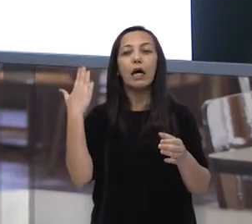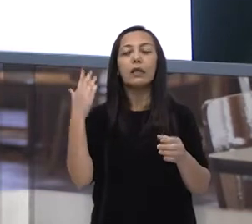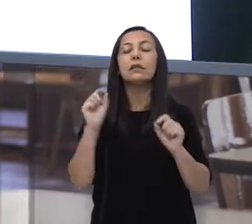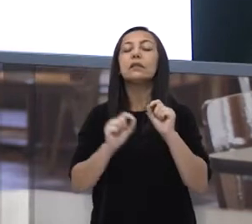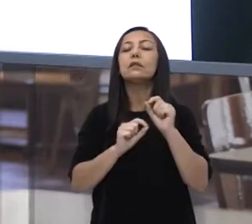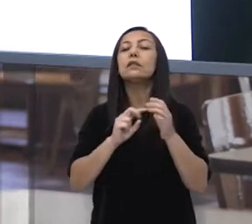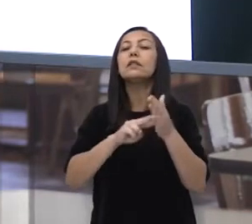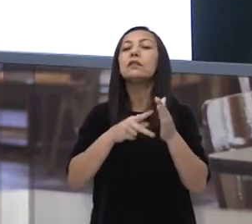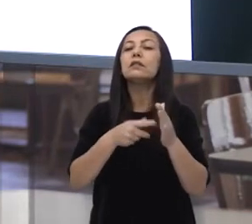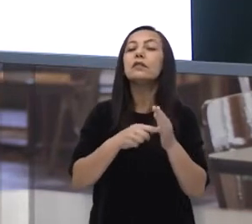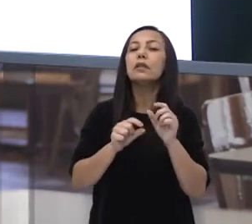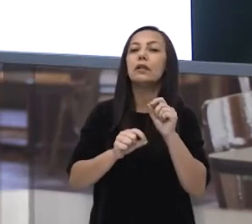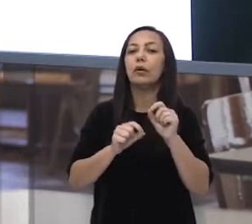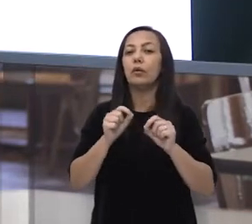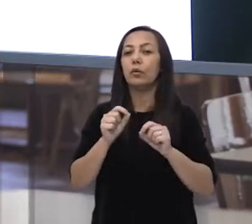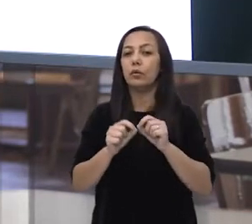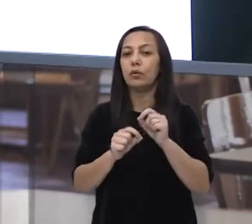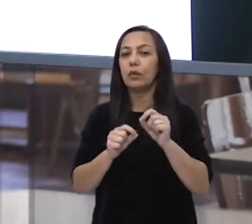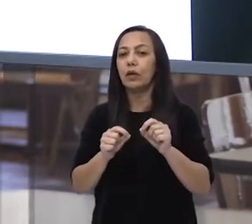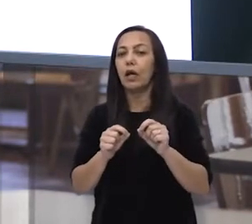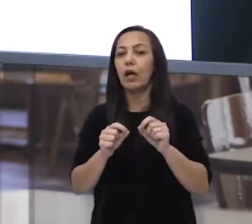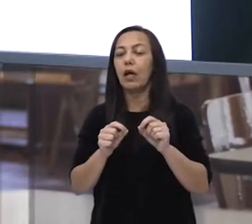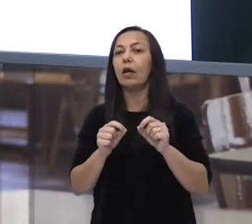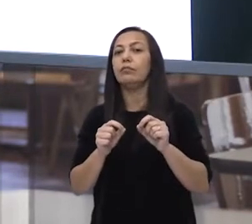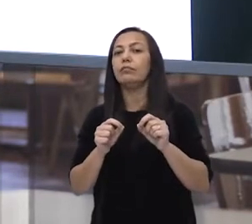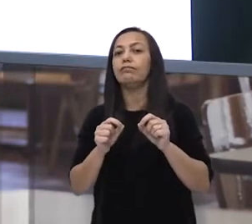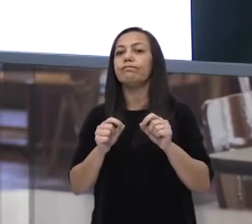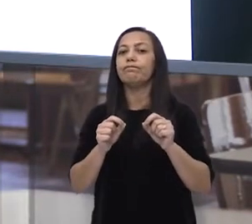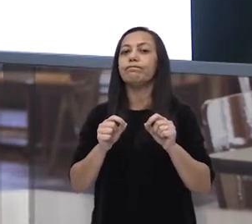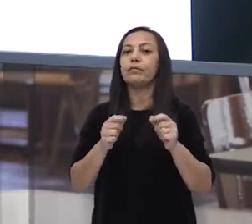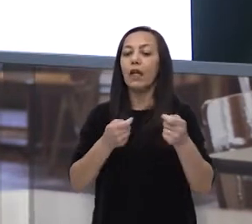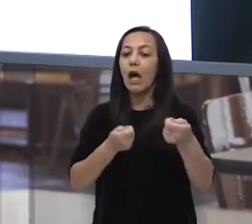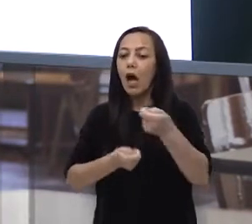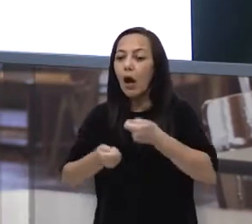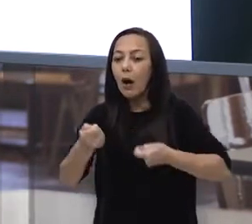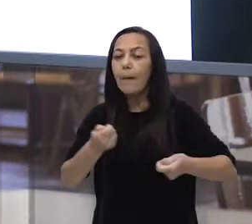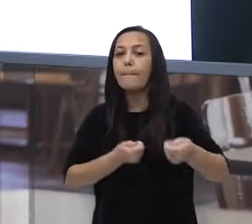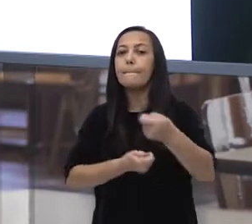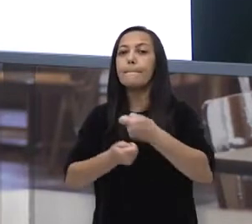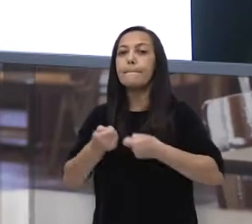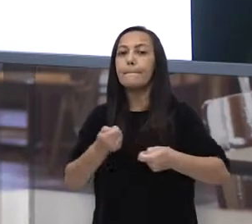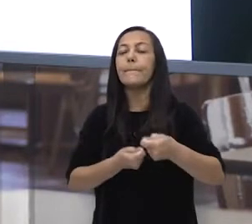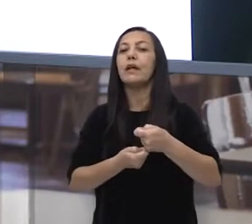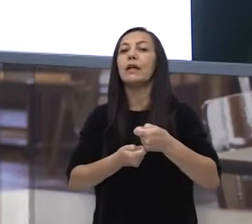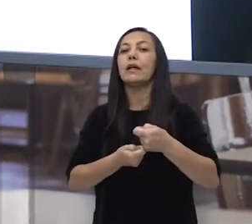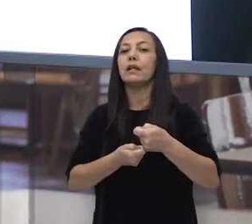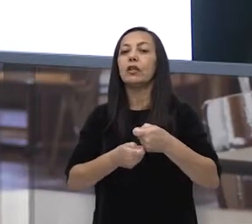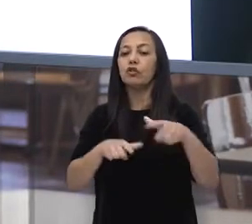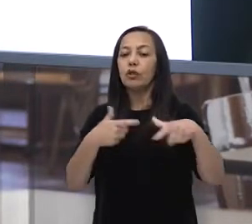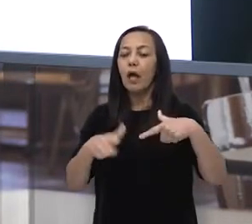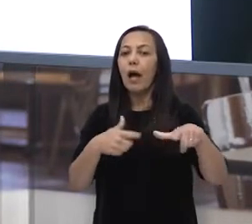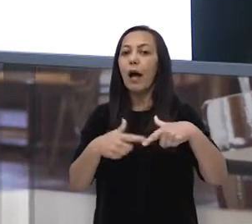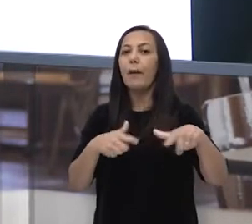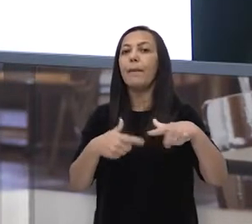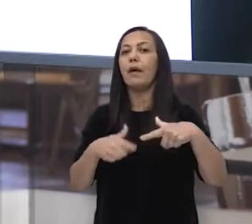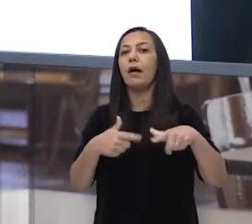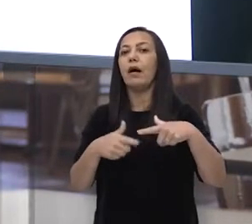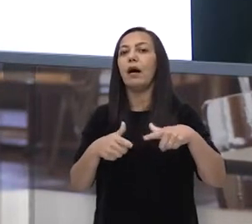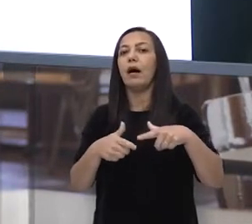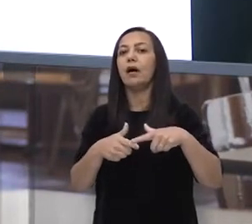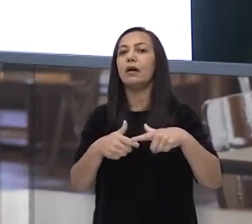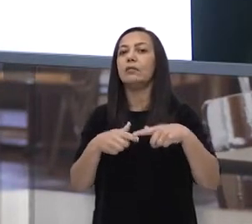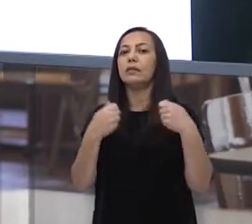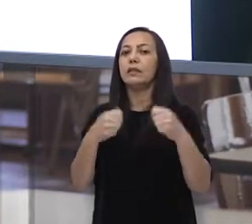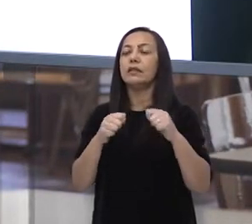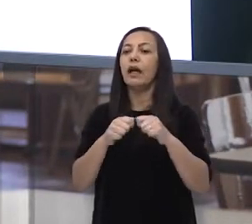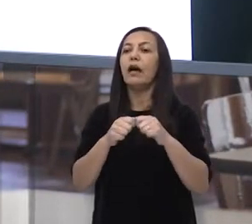iria fazer com que o mercado interno, que a mão de obra interna nacional fosse